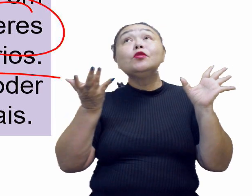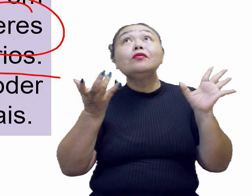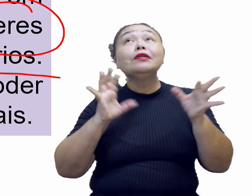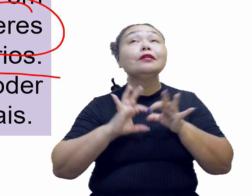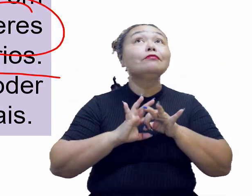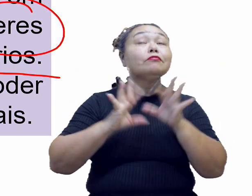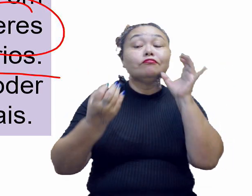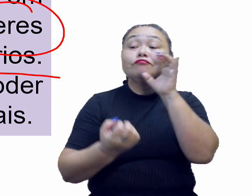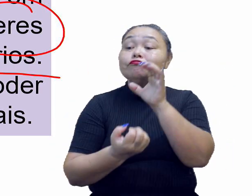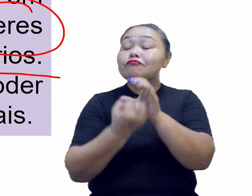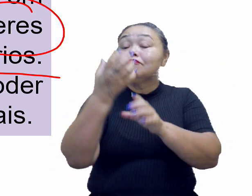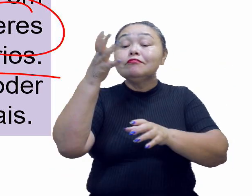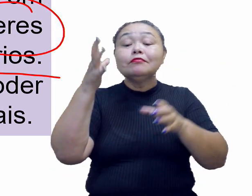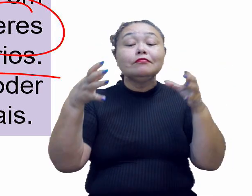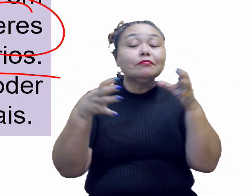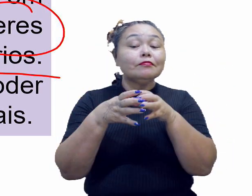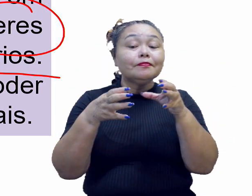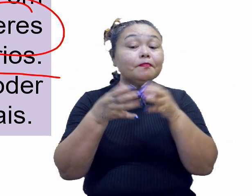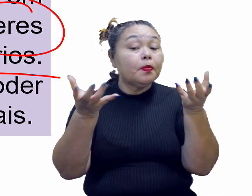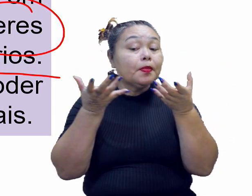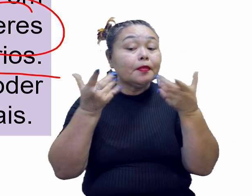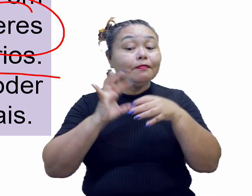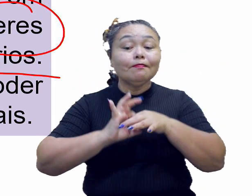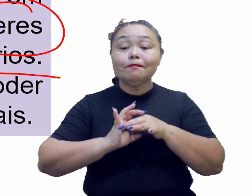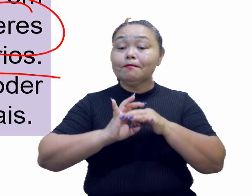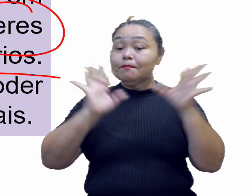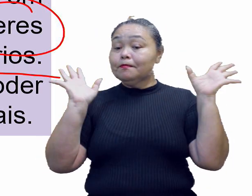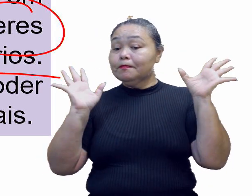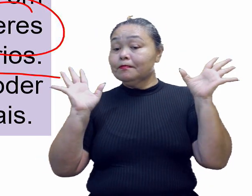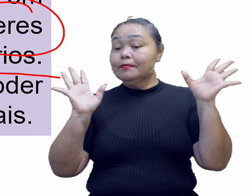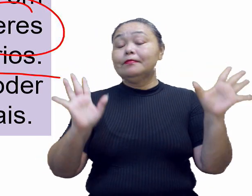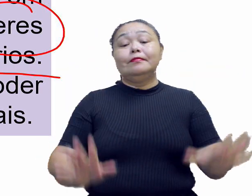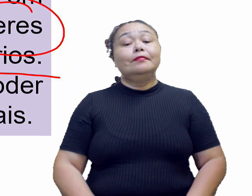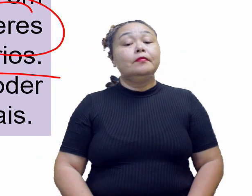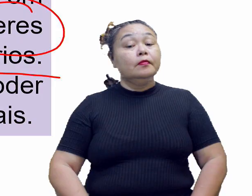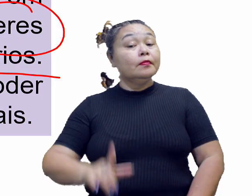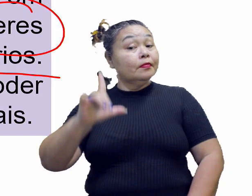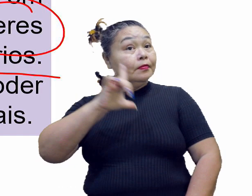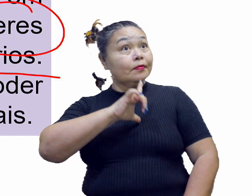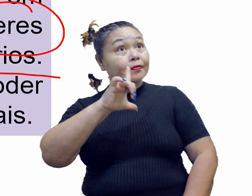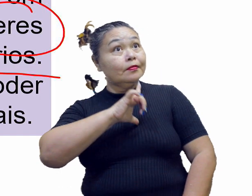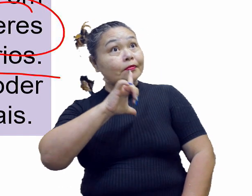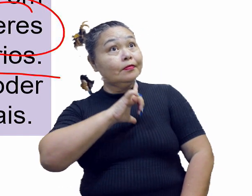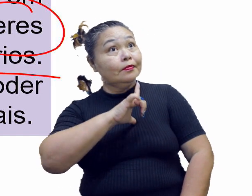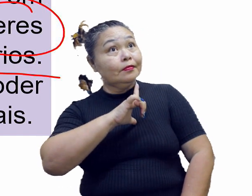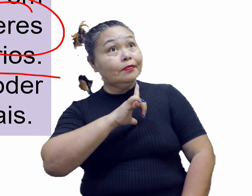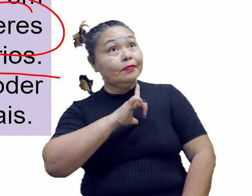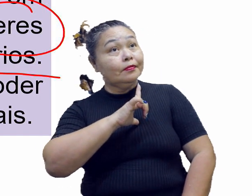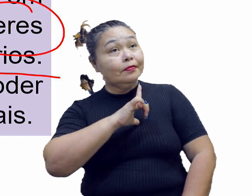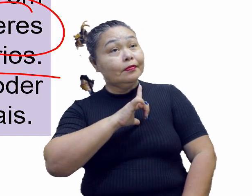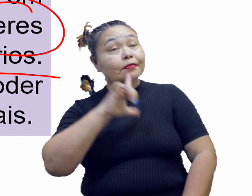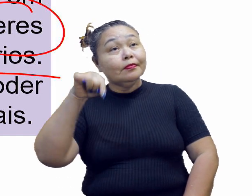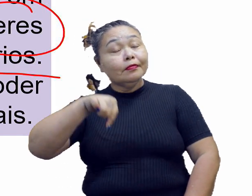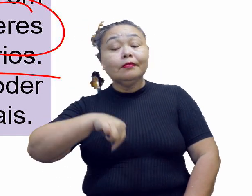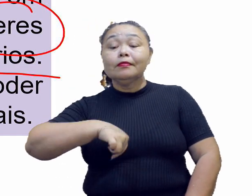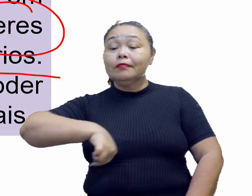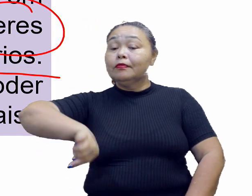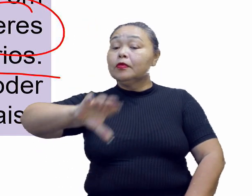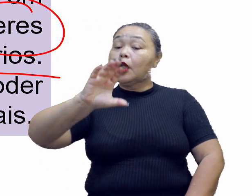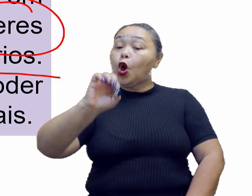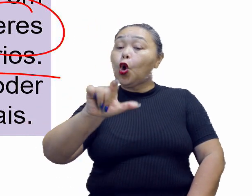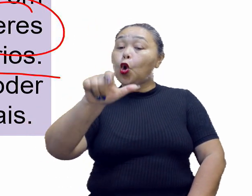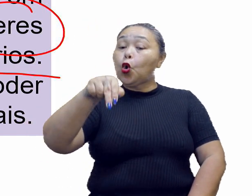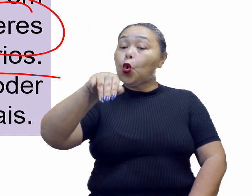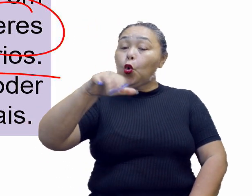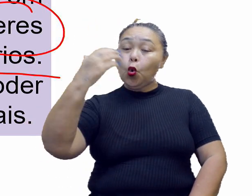independência, surgem grupos revolucionários buscando a independência. Nós tivemos aqui na Colômbia, nós